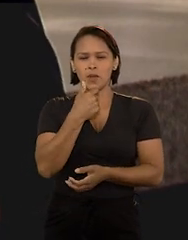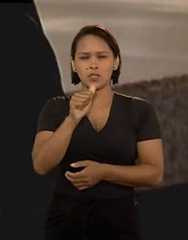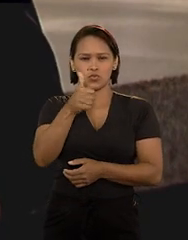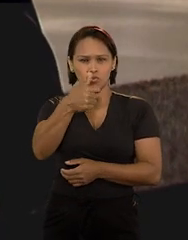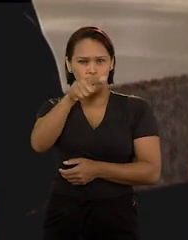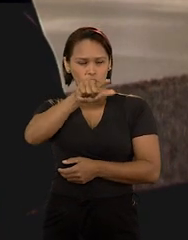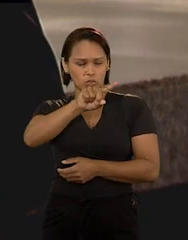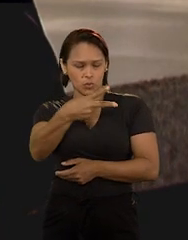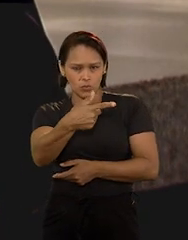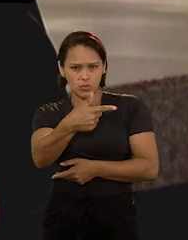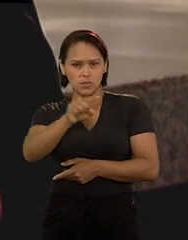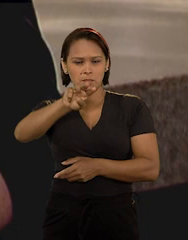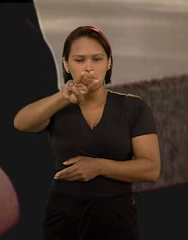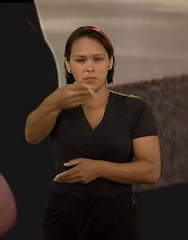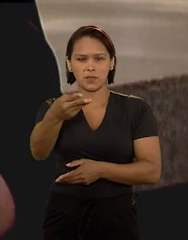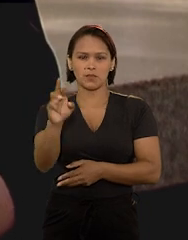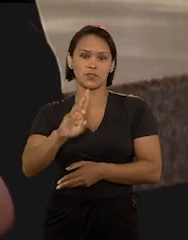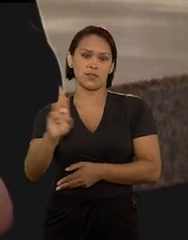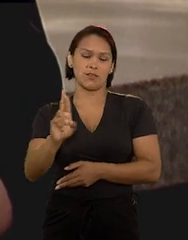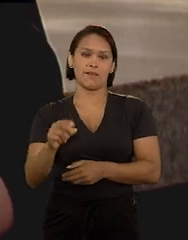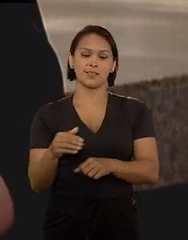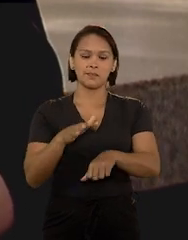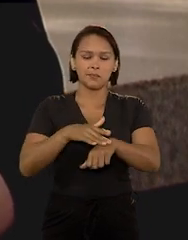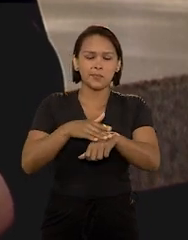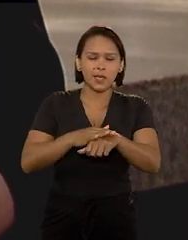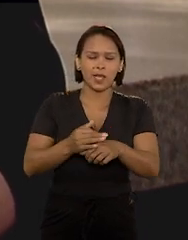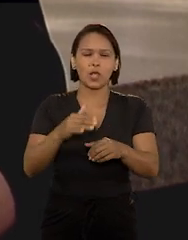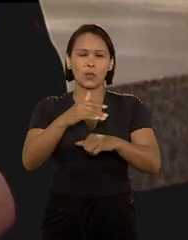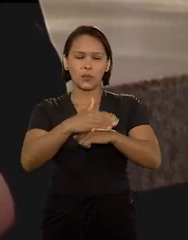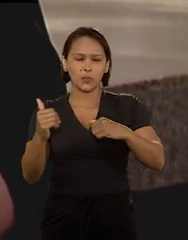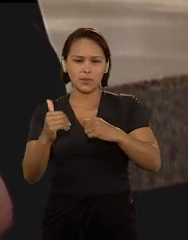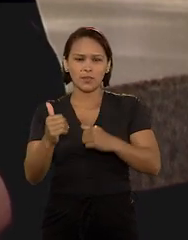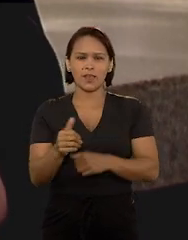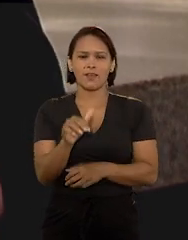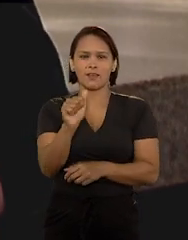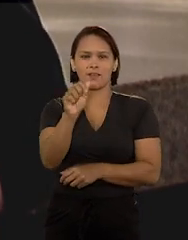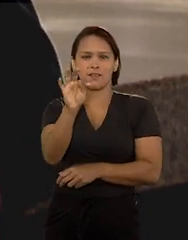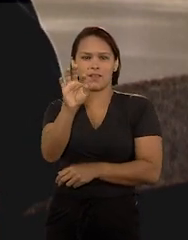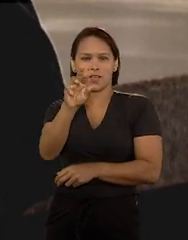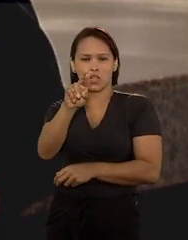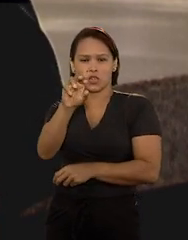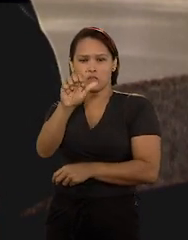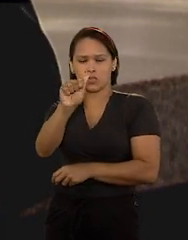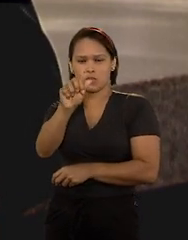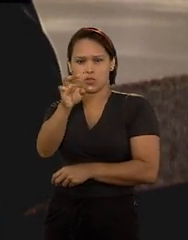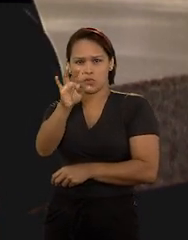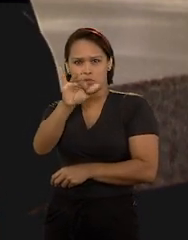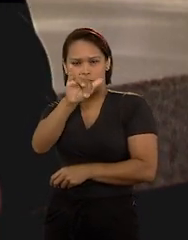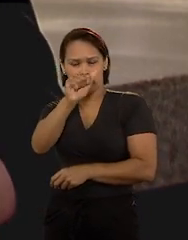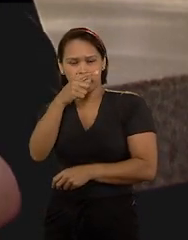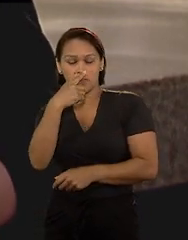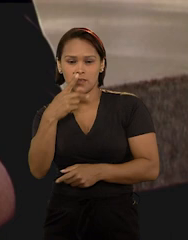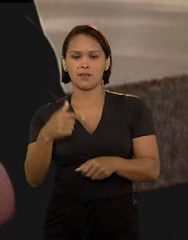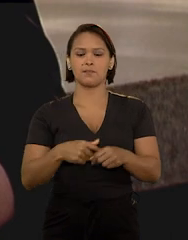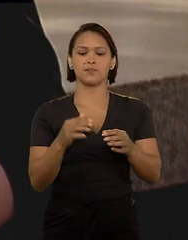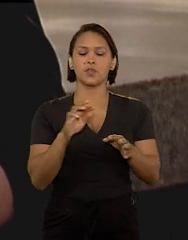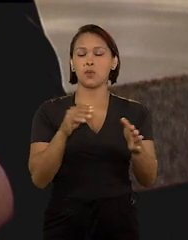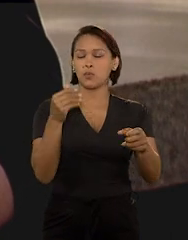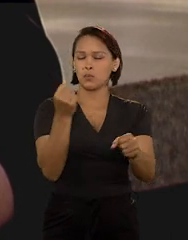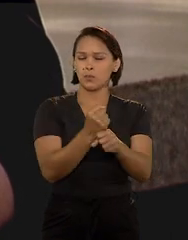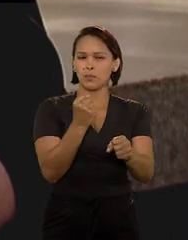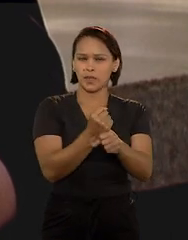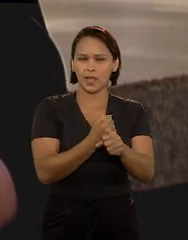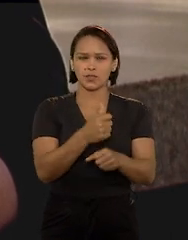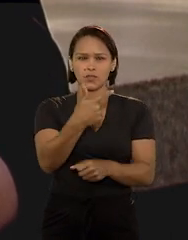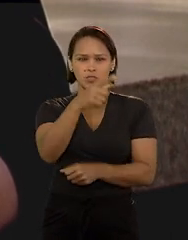cerca de 12 milhões de reais e que será usado no tratamento de uma criança que possui atrofia muscular espinhal. O ministro deu um prazo de